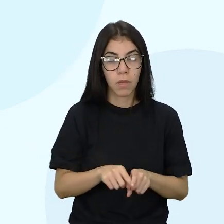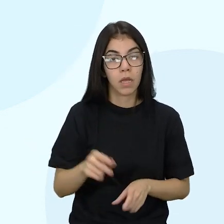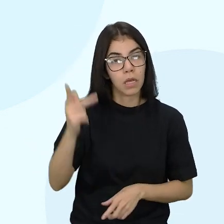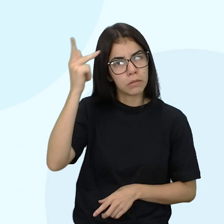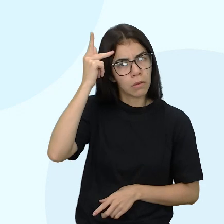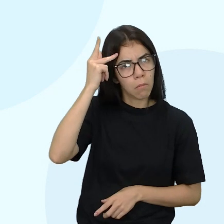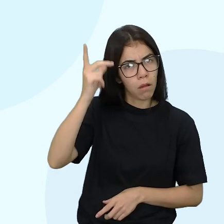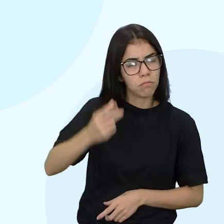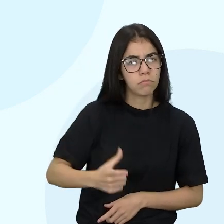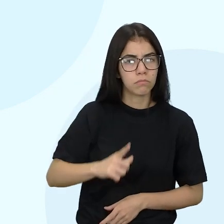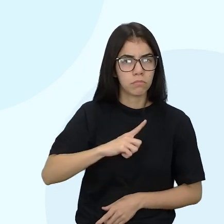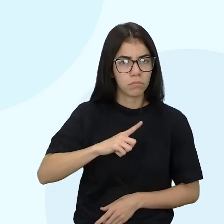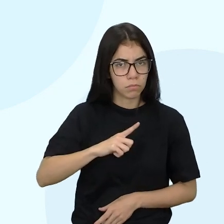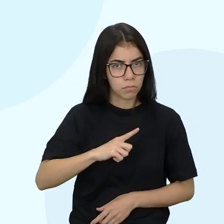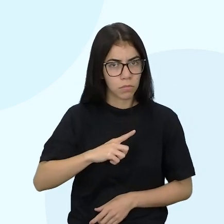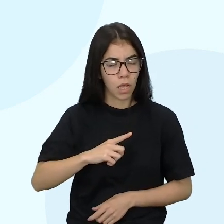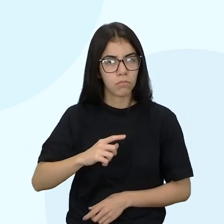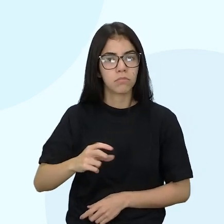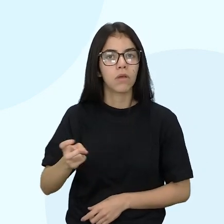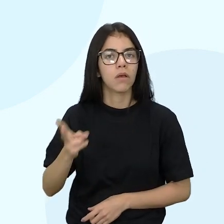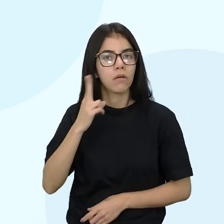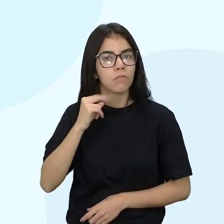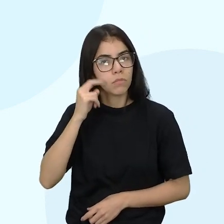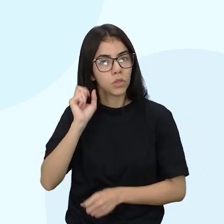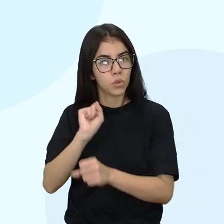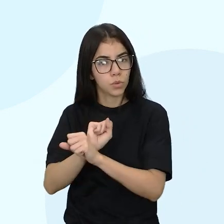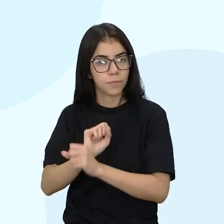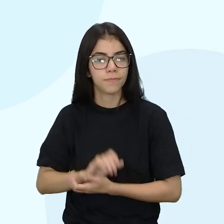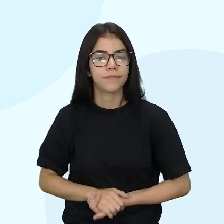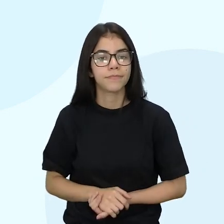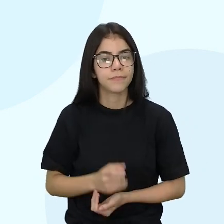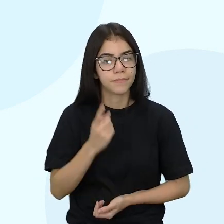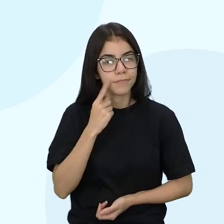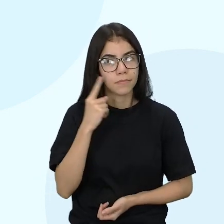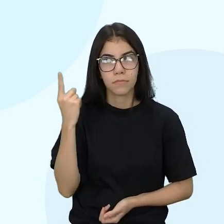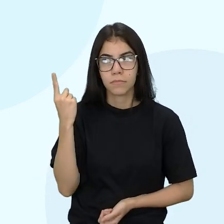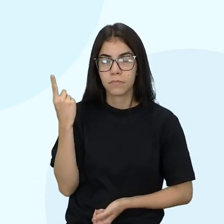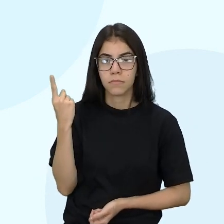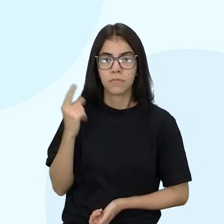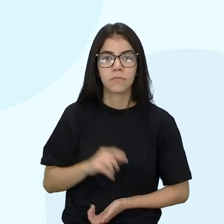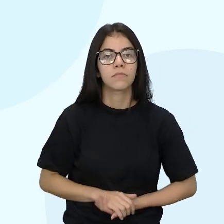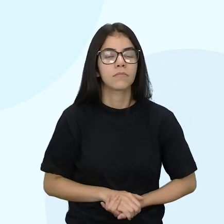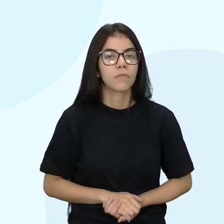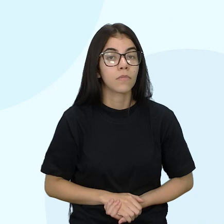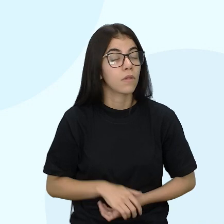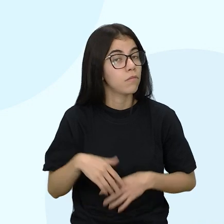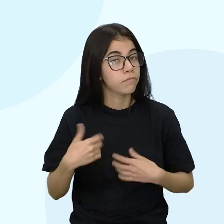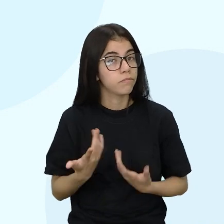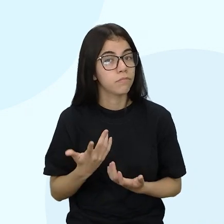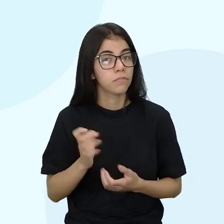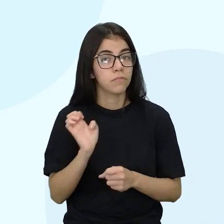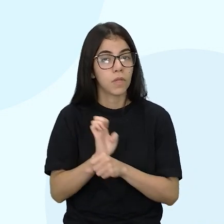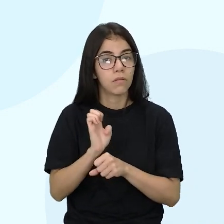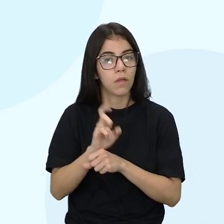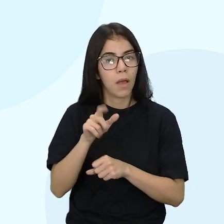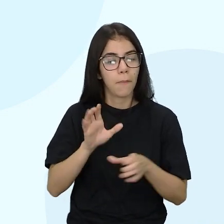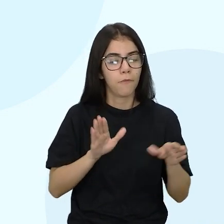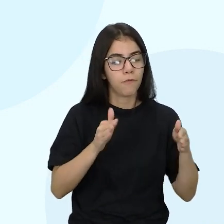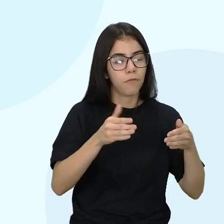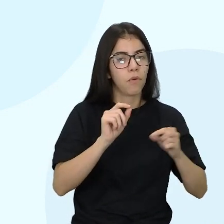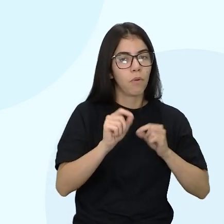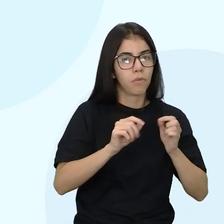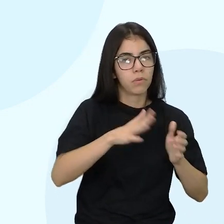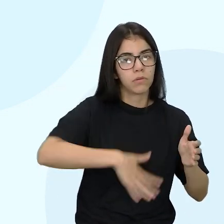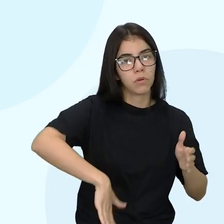comunidade quilombola? Vamos dar uma olhada? Olha só. Qual o estado com maior concentração de